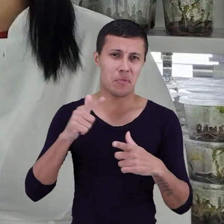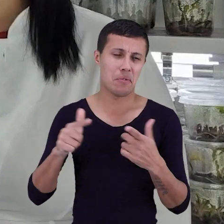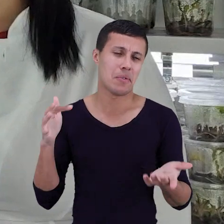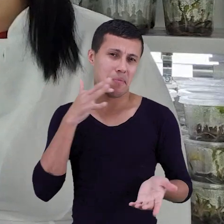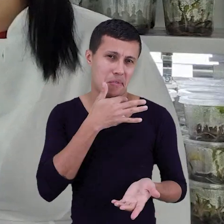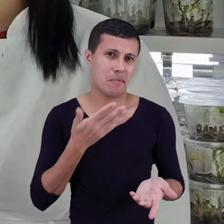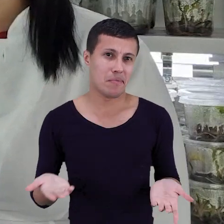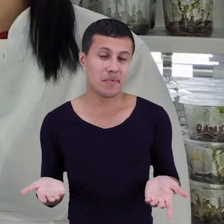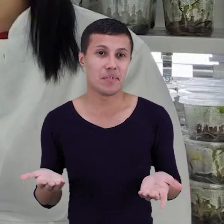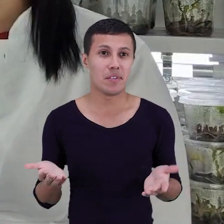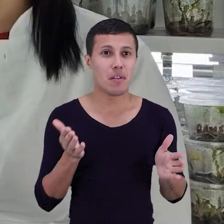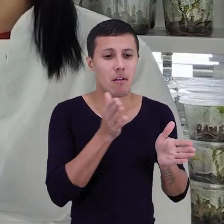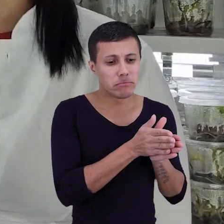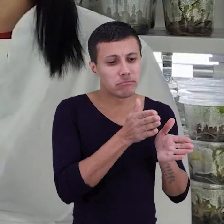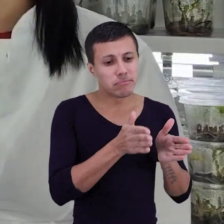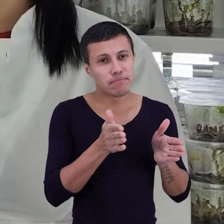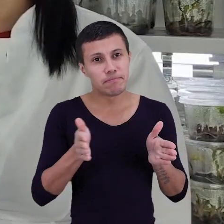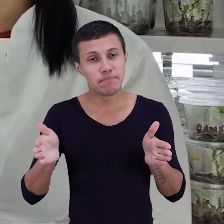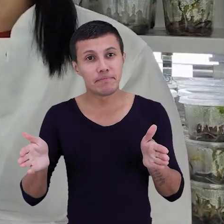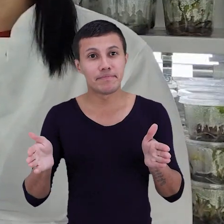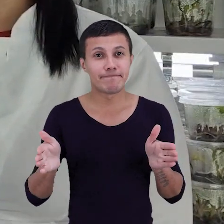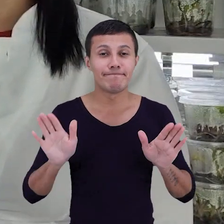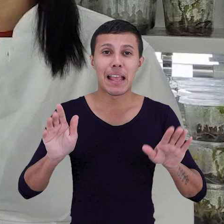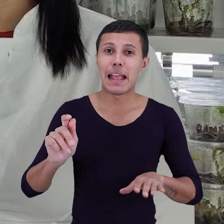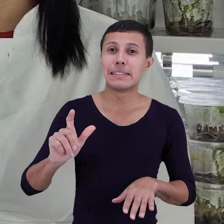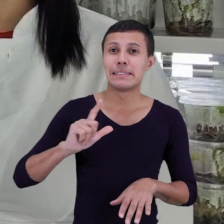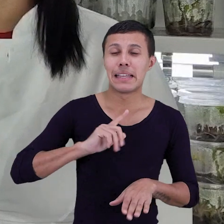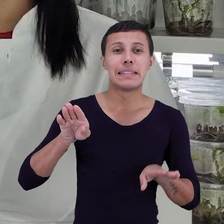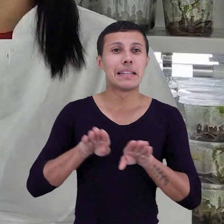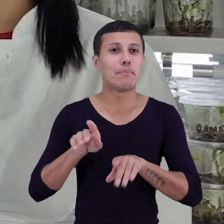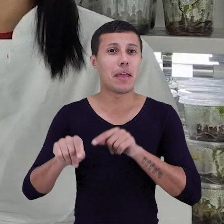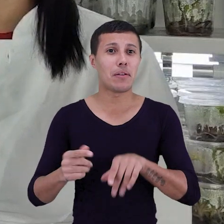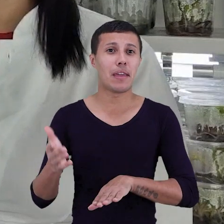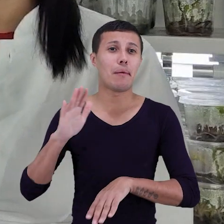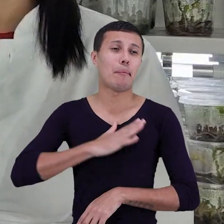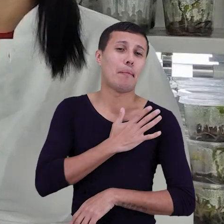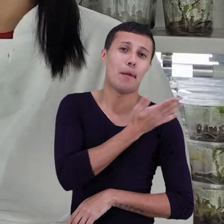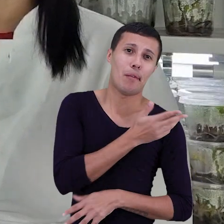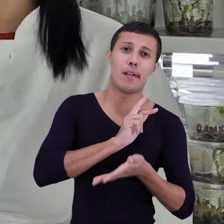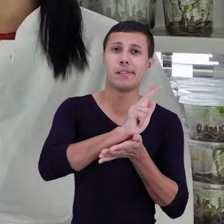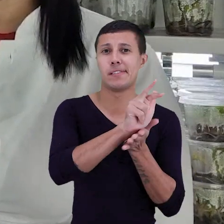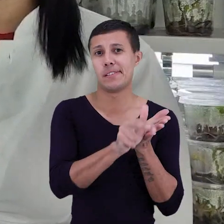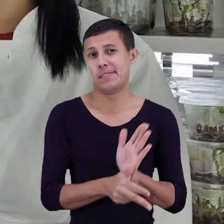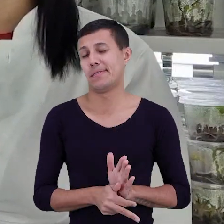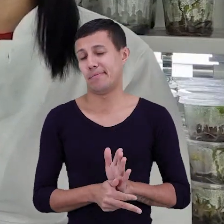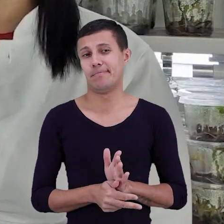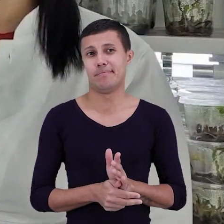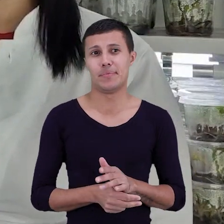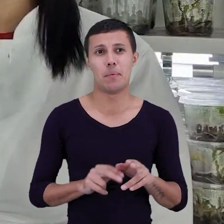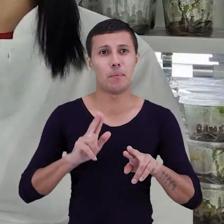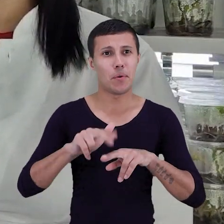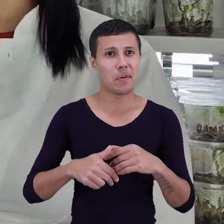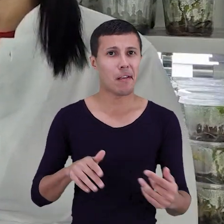né, durante o percurso. Ainda há aquela questão de preconceitos, né, que a gente sempre